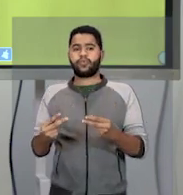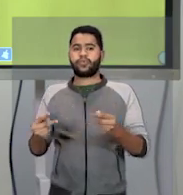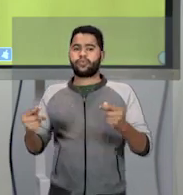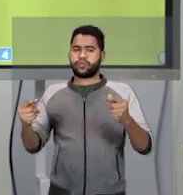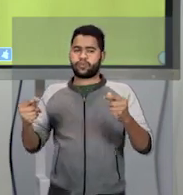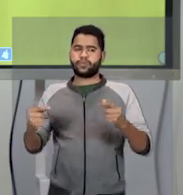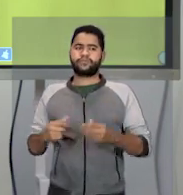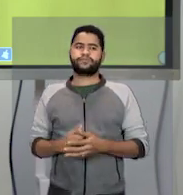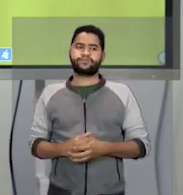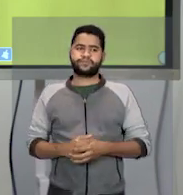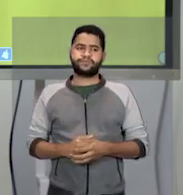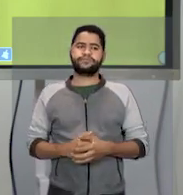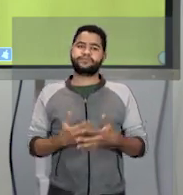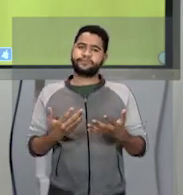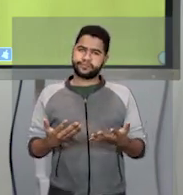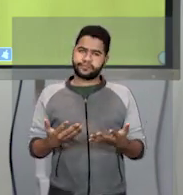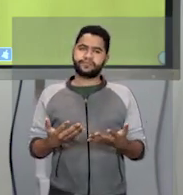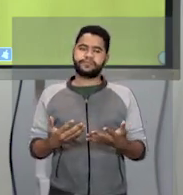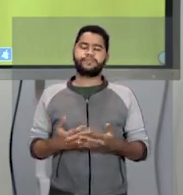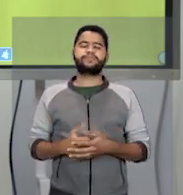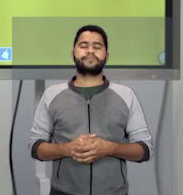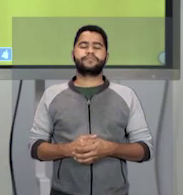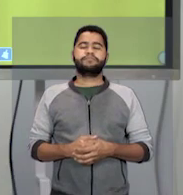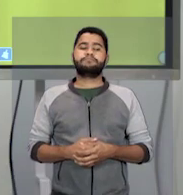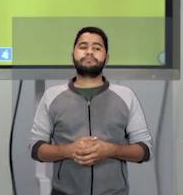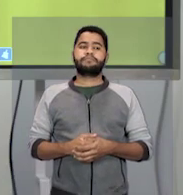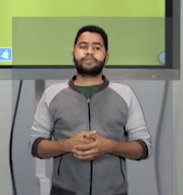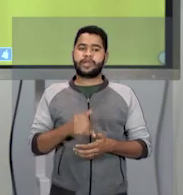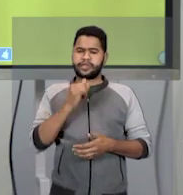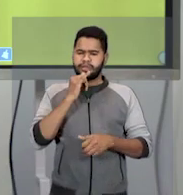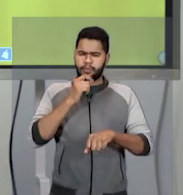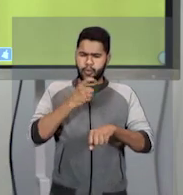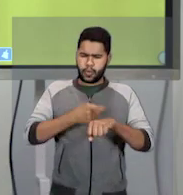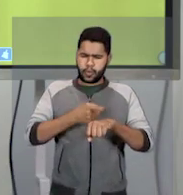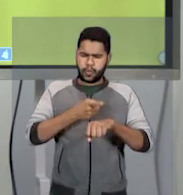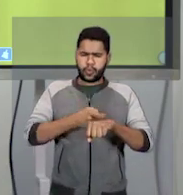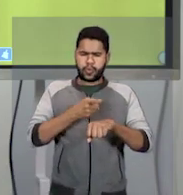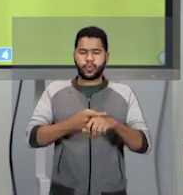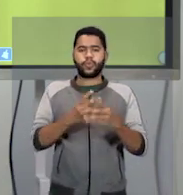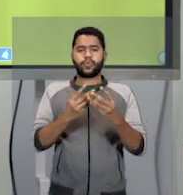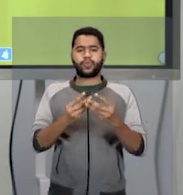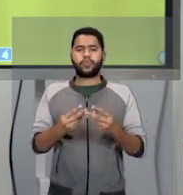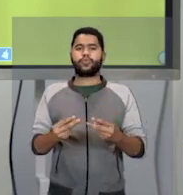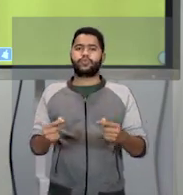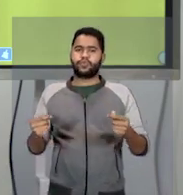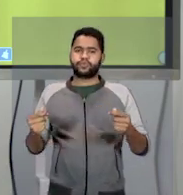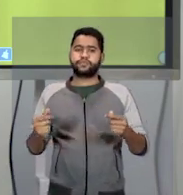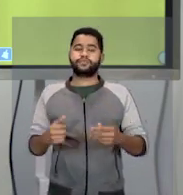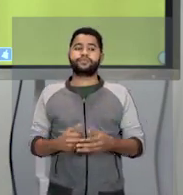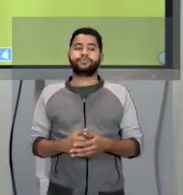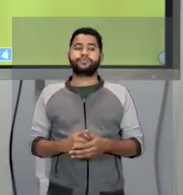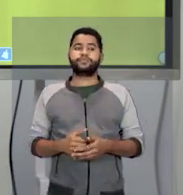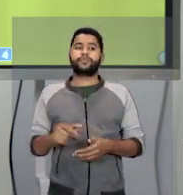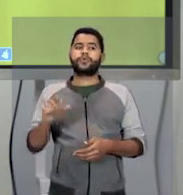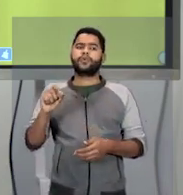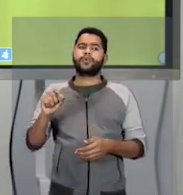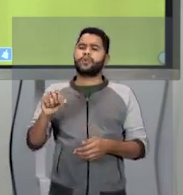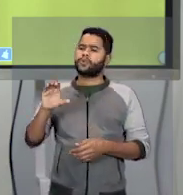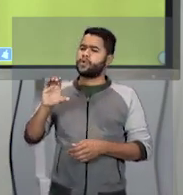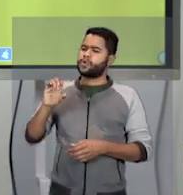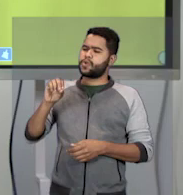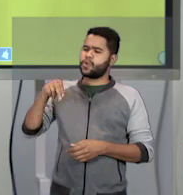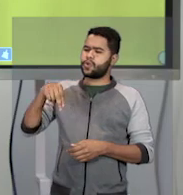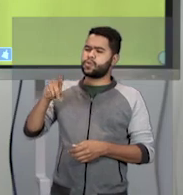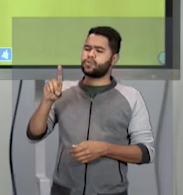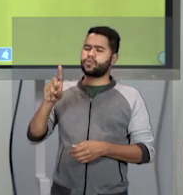de fusão, que é derreter, sair do seu estado sólido para o seu estado líquido. O que é a